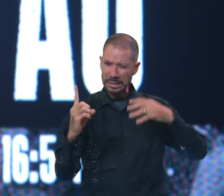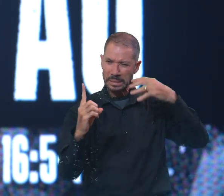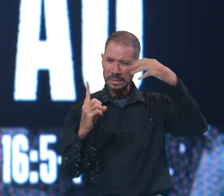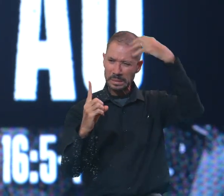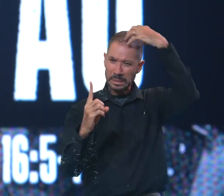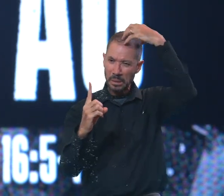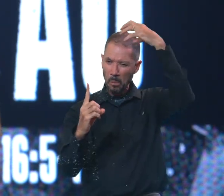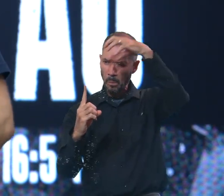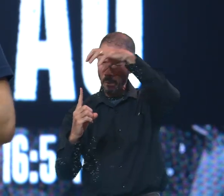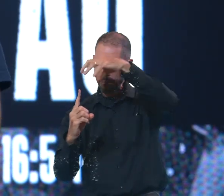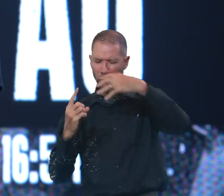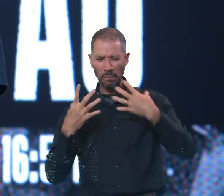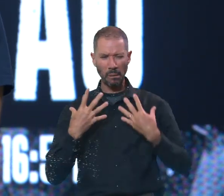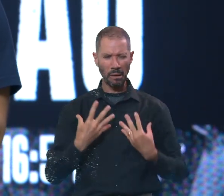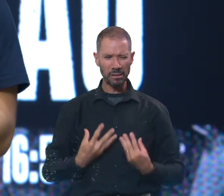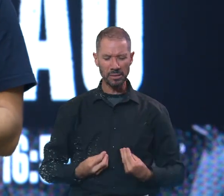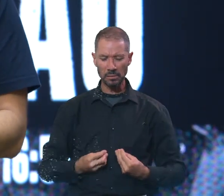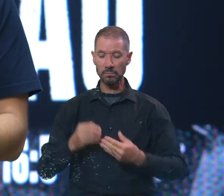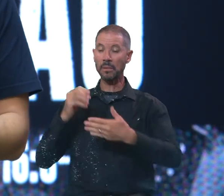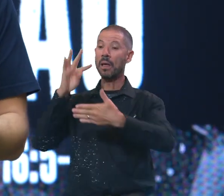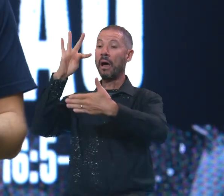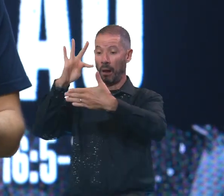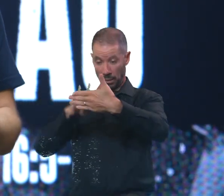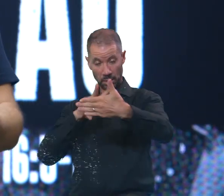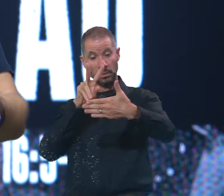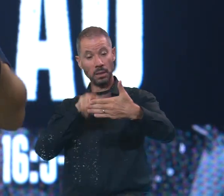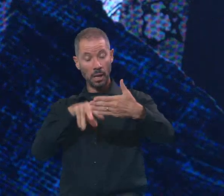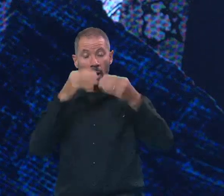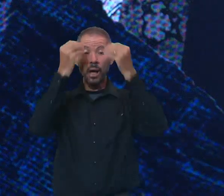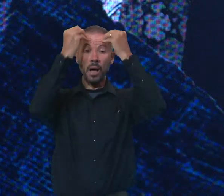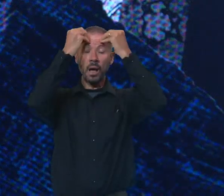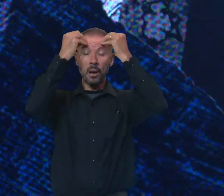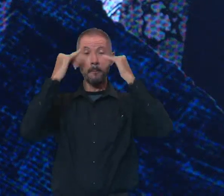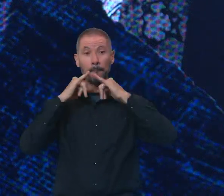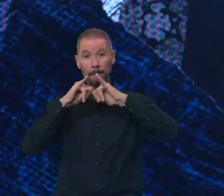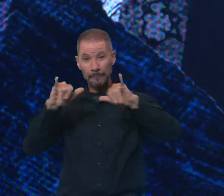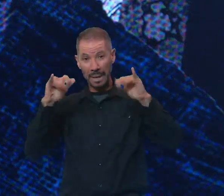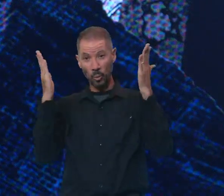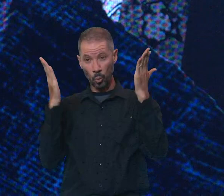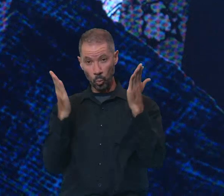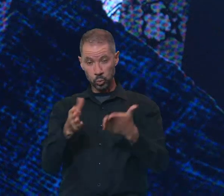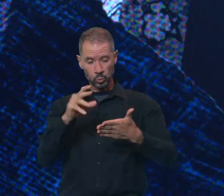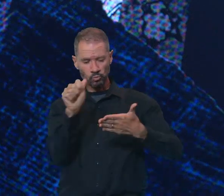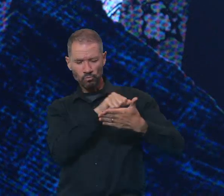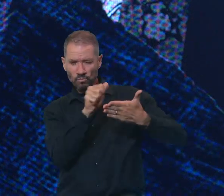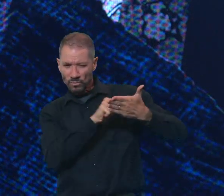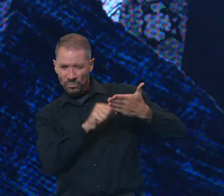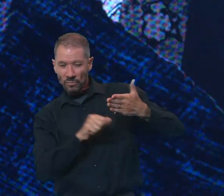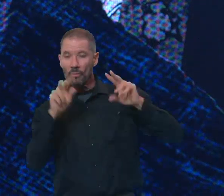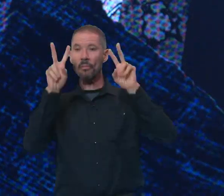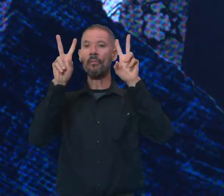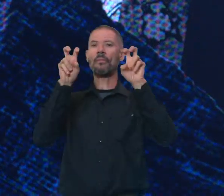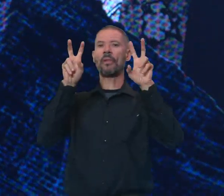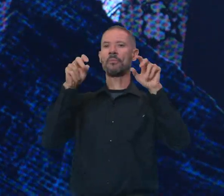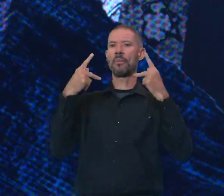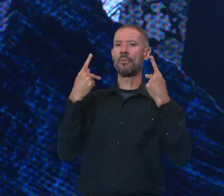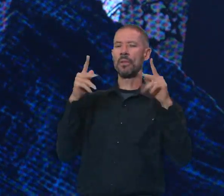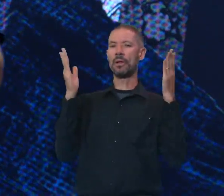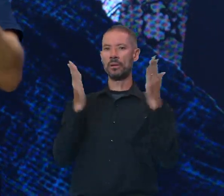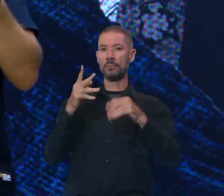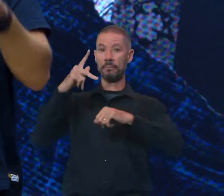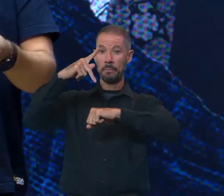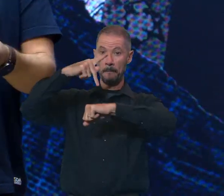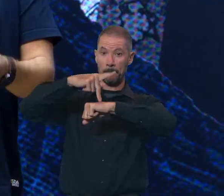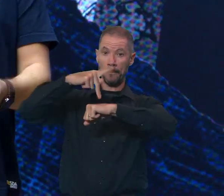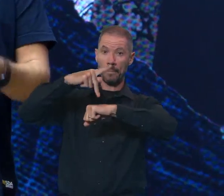palavra, eu entendi que Deus queria falar comigo nesse texto. Eu queria trazer essa mensagem para você hoje, você que gosta de anotar. O tema da mensagem hoje é pedras